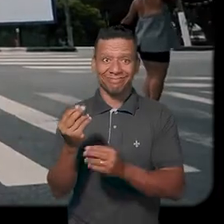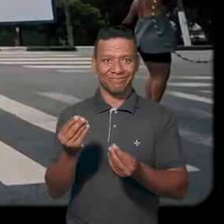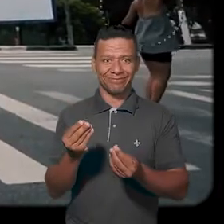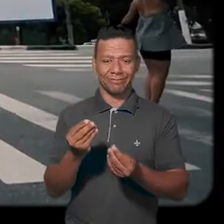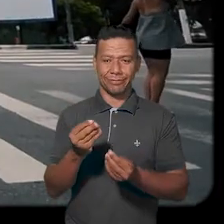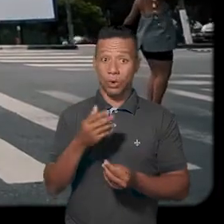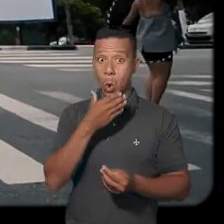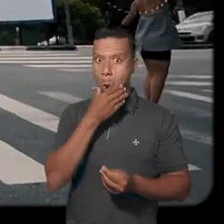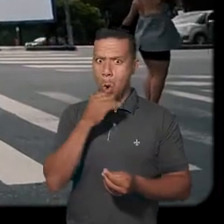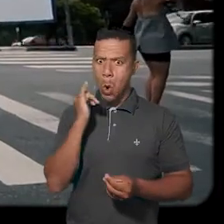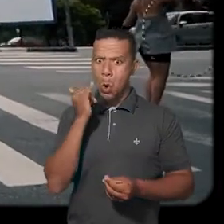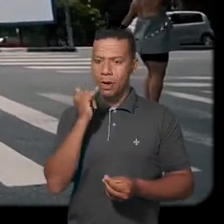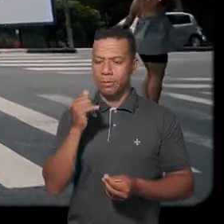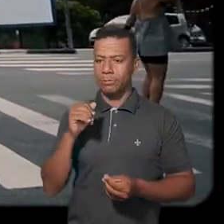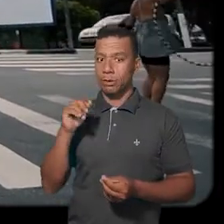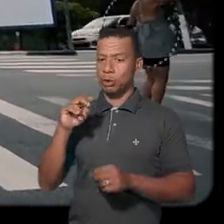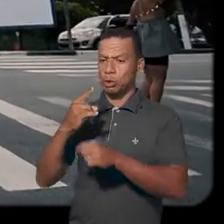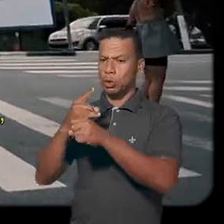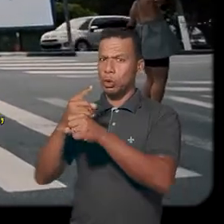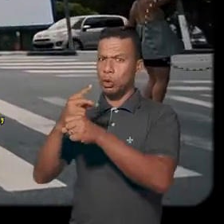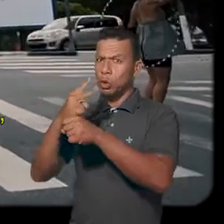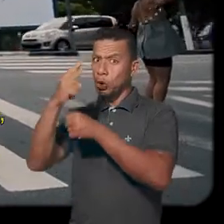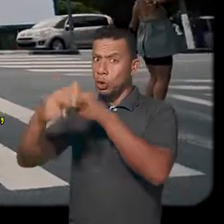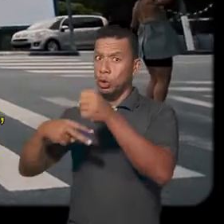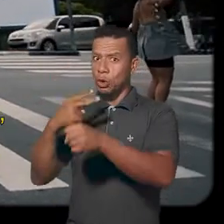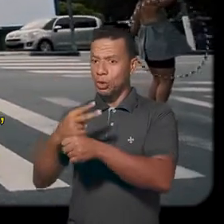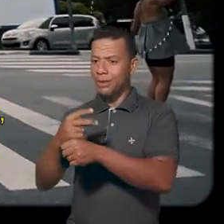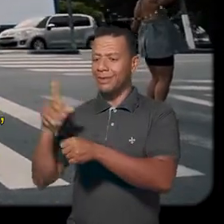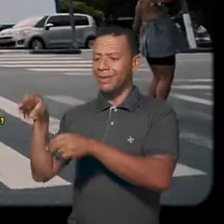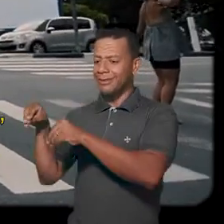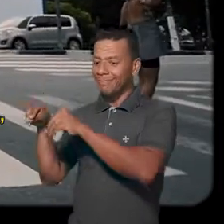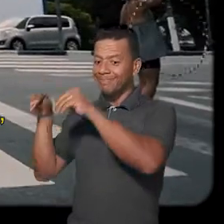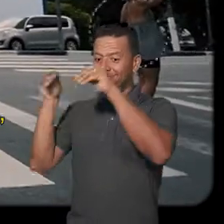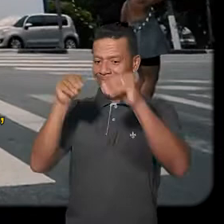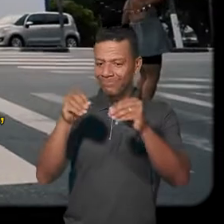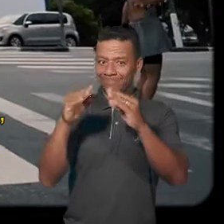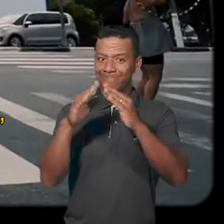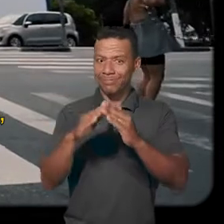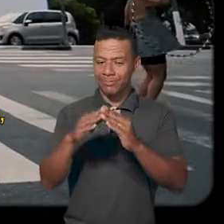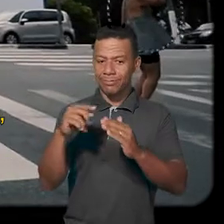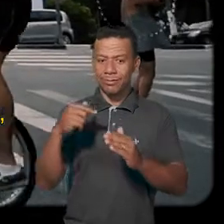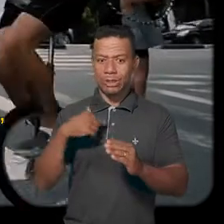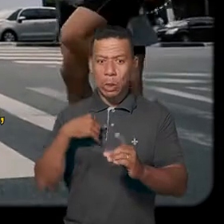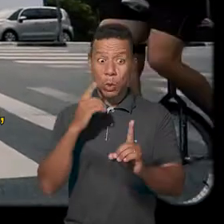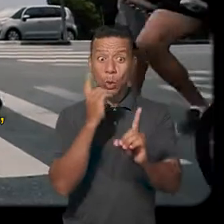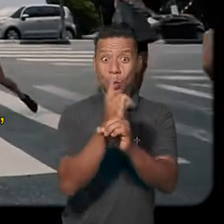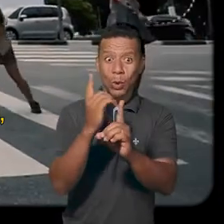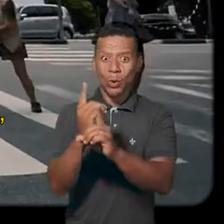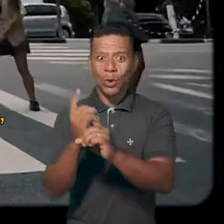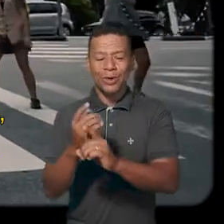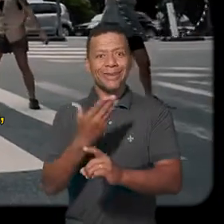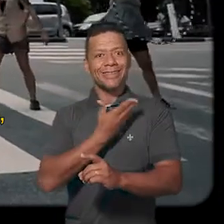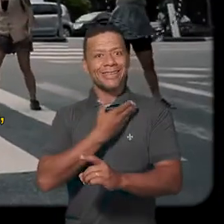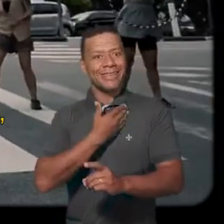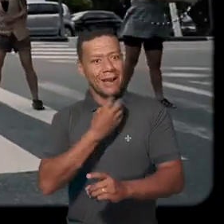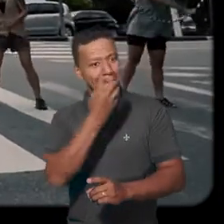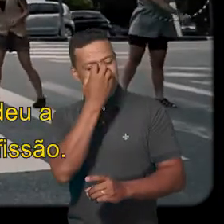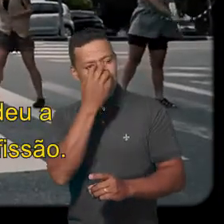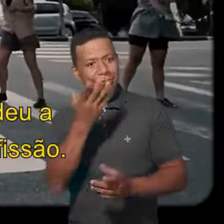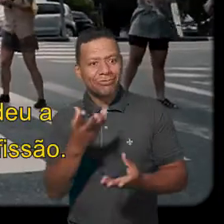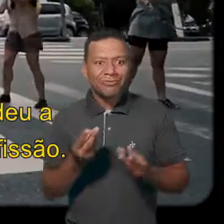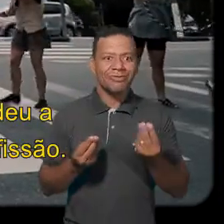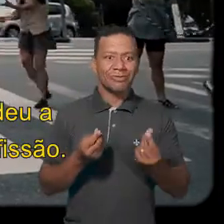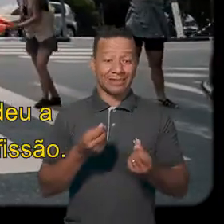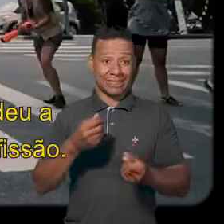anos depois, quando eu volto à cidade, percebo que mesmo distante dos meus amigos, nós estávamos trilhando caminhos parecidos.